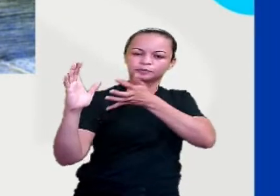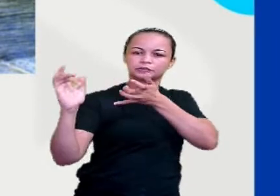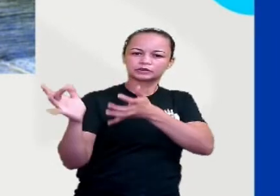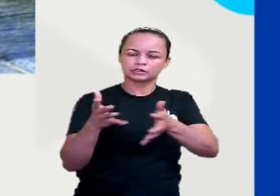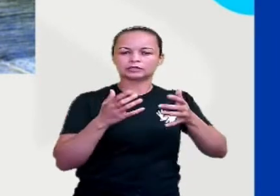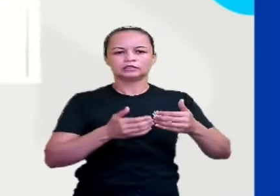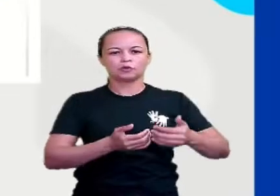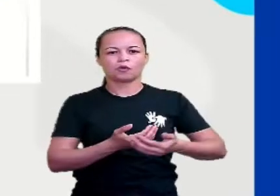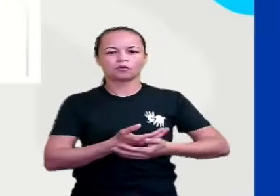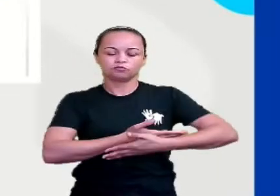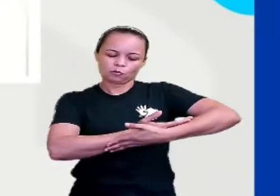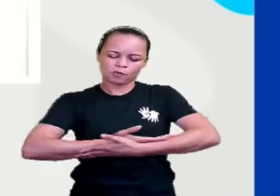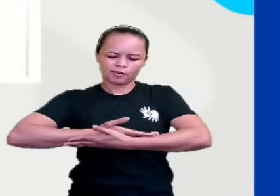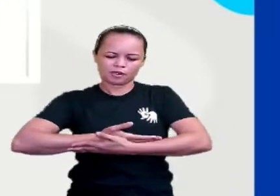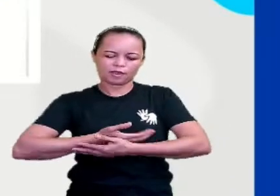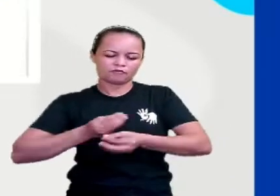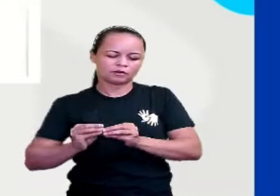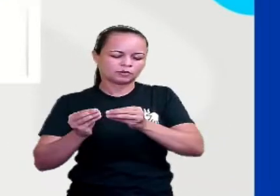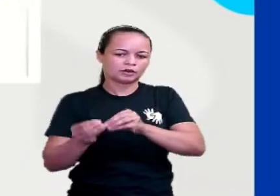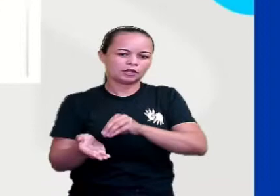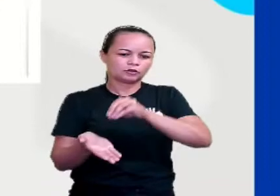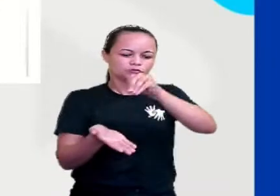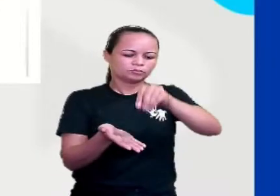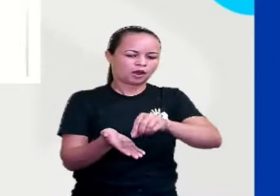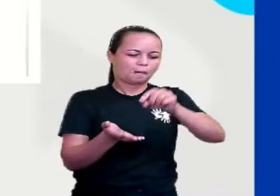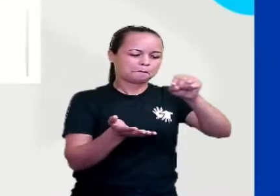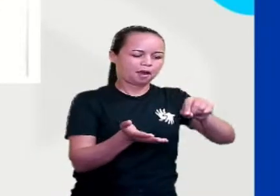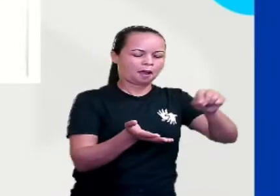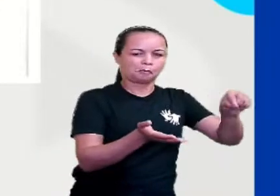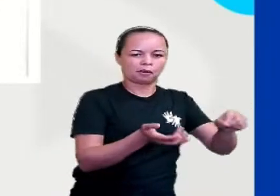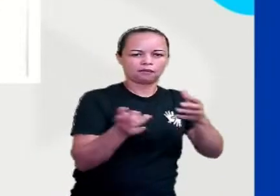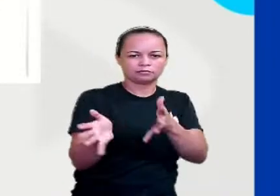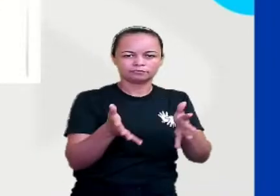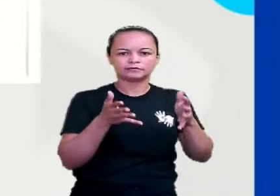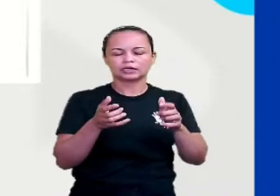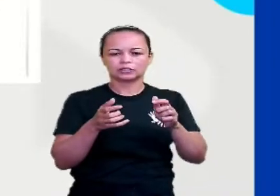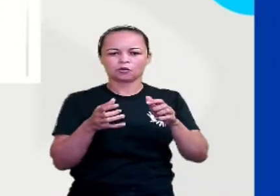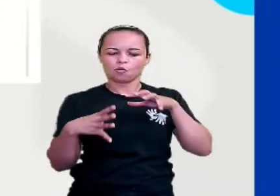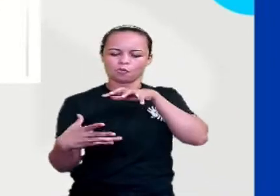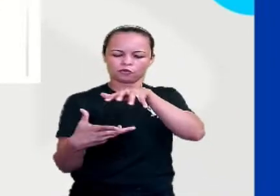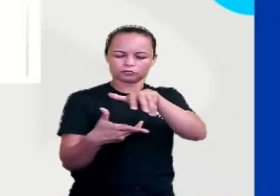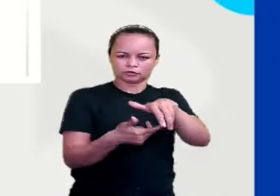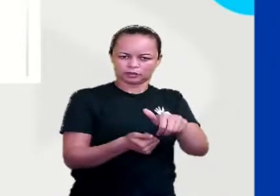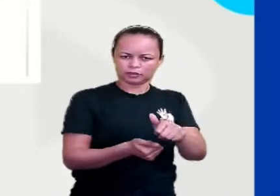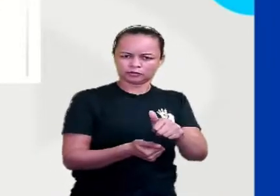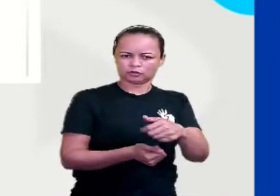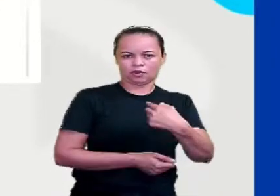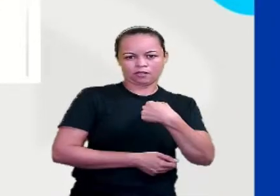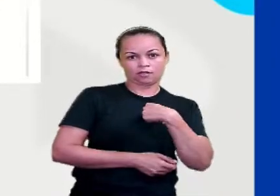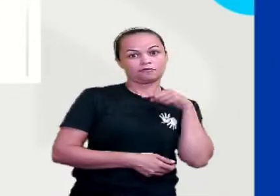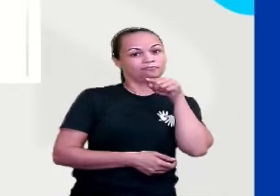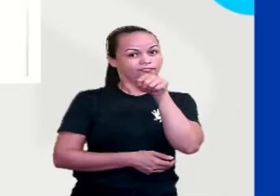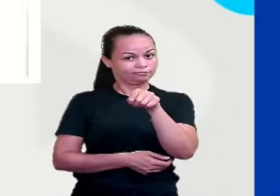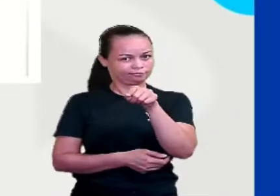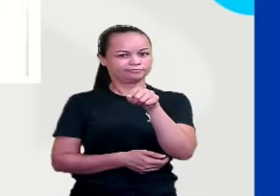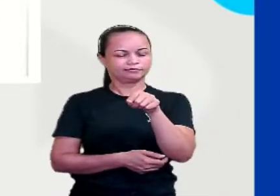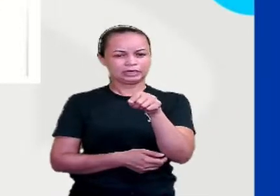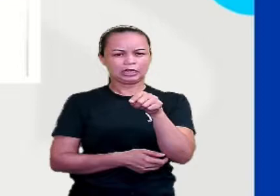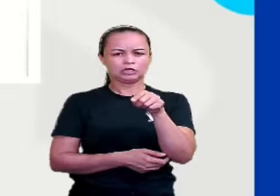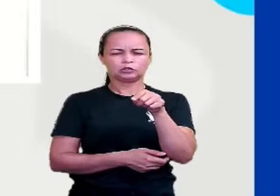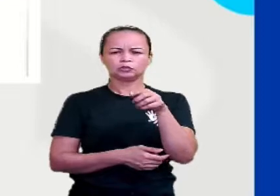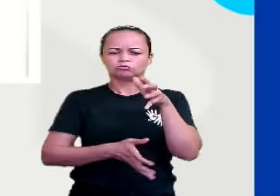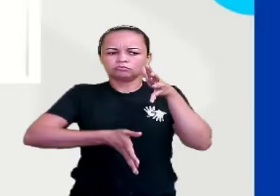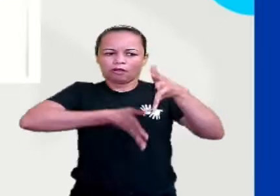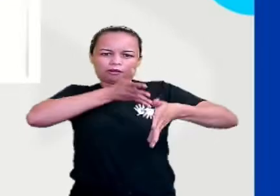bebê. O mundo inteiro somos eu e você. Tudo que se escuta, sente